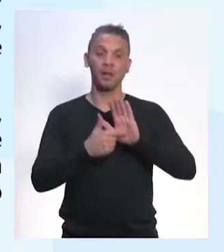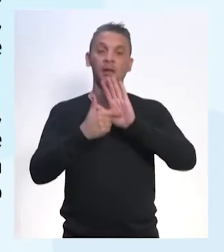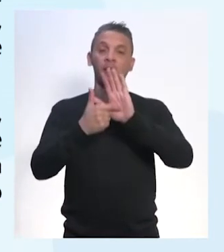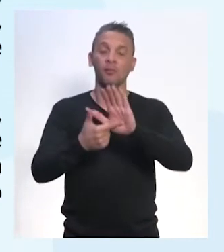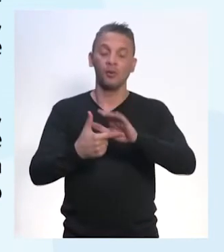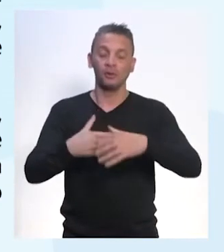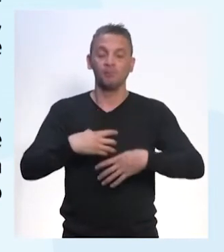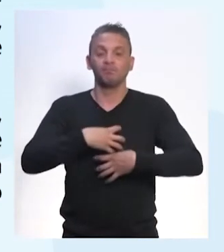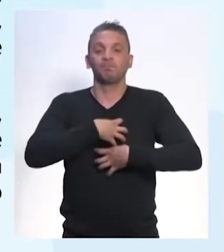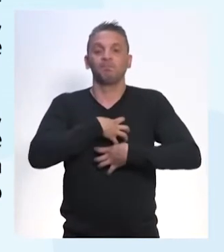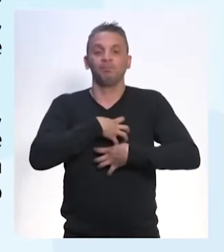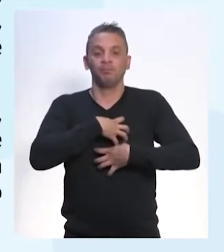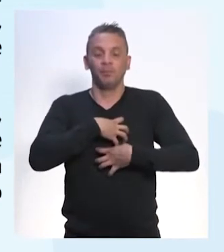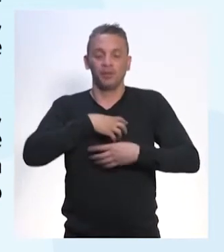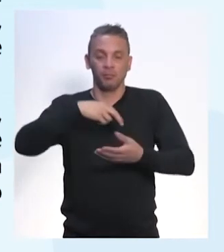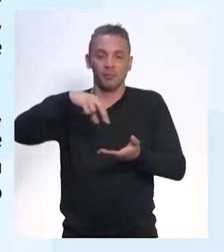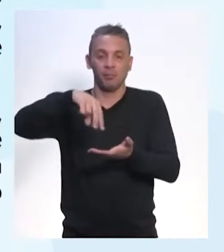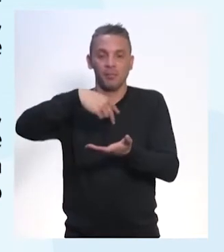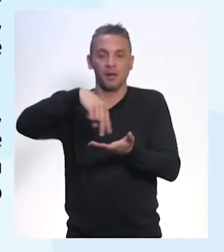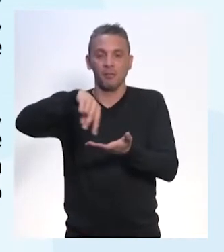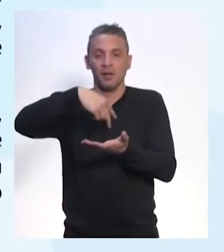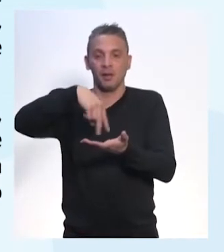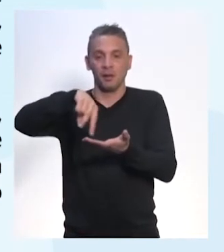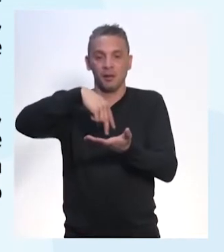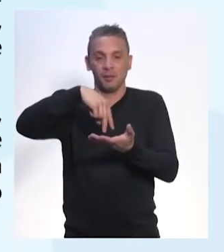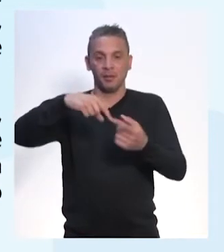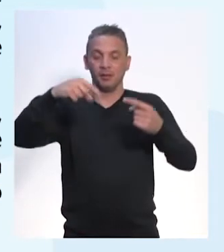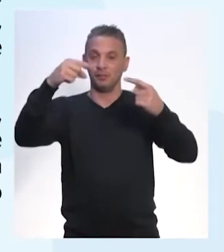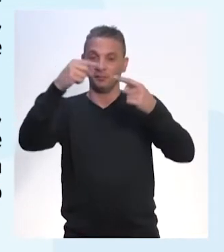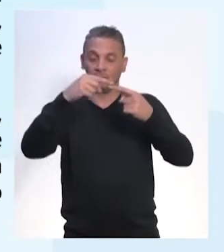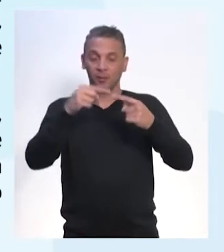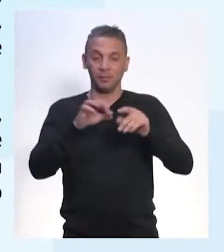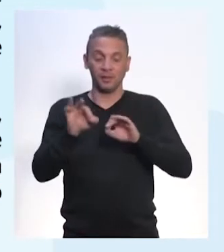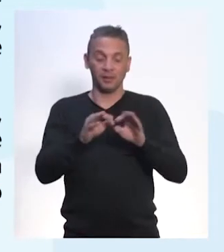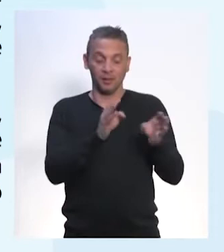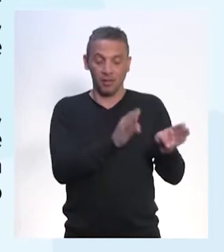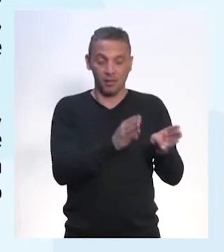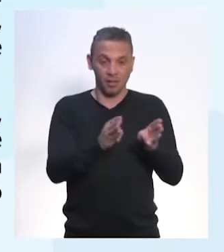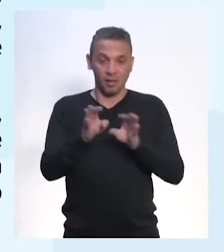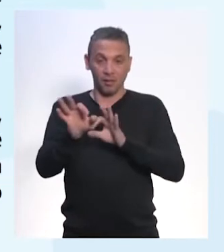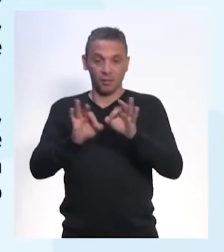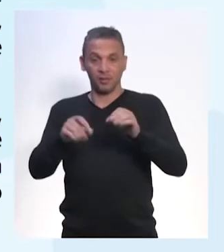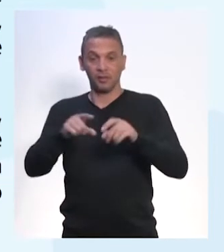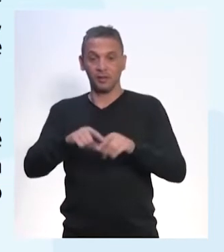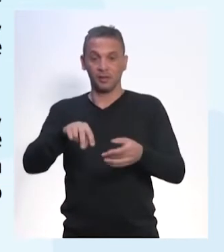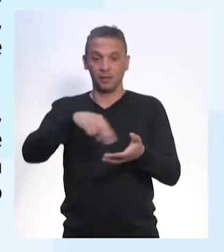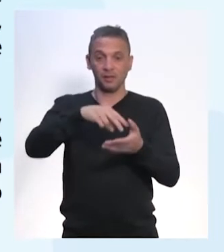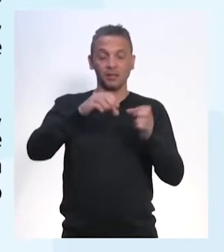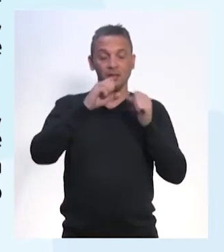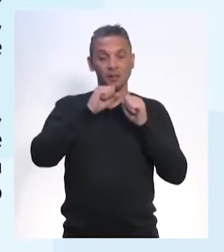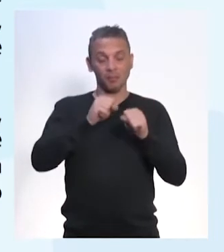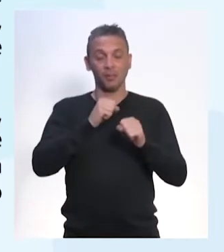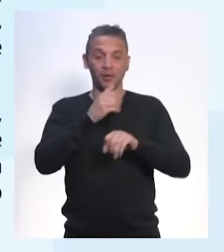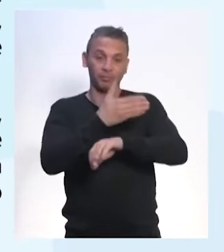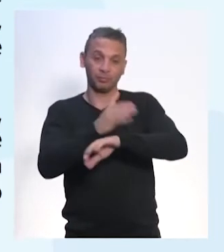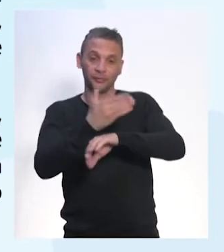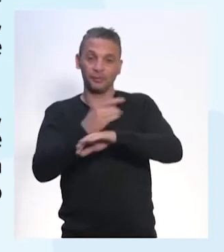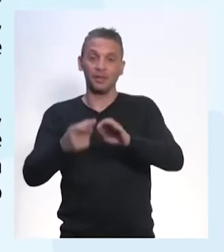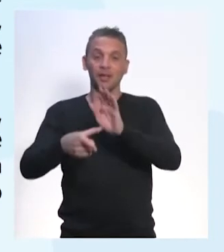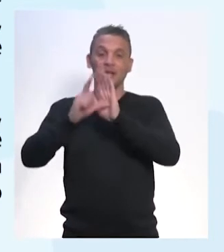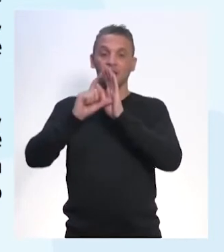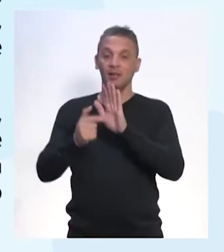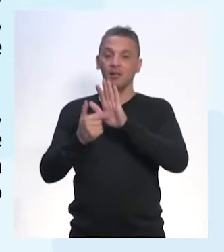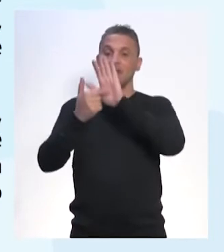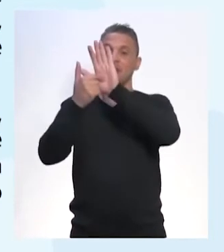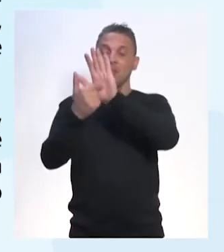por meio de movimentos corporais harmônicos, atuando em determinado tempo e espaço. A dança ela pode ser coreografada, apresentando uma